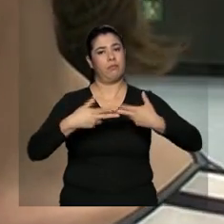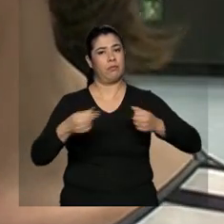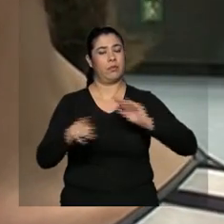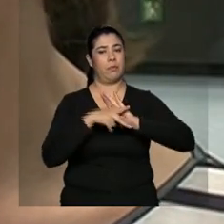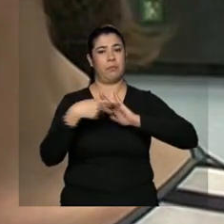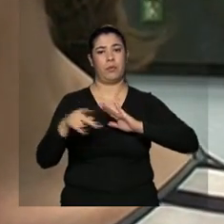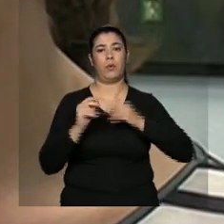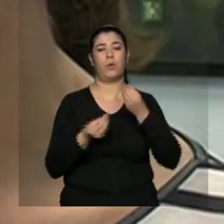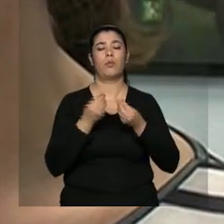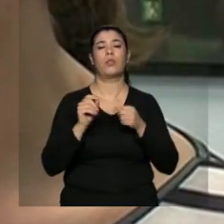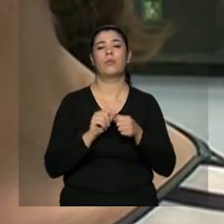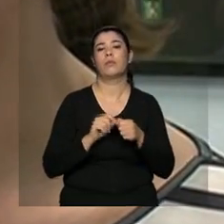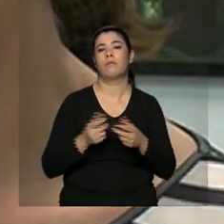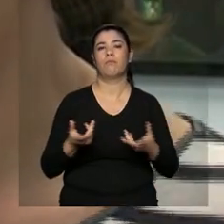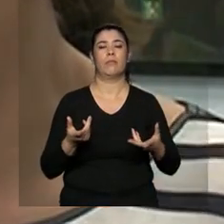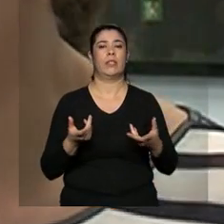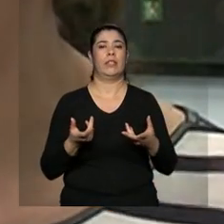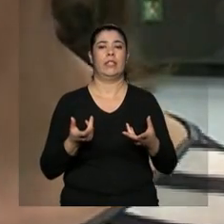condição...